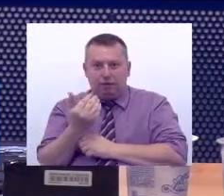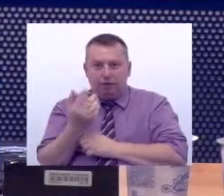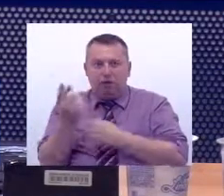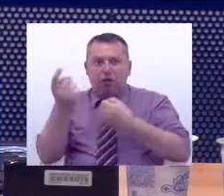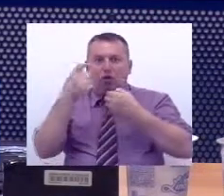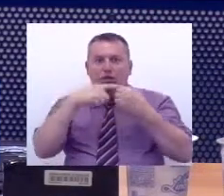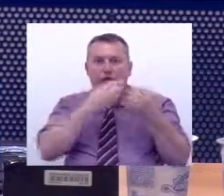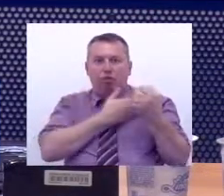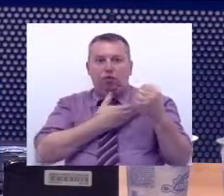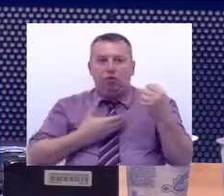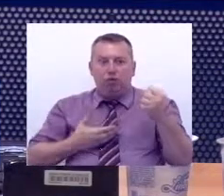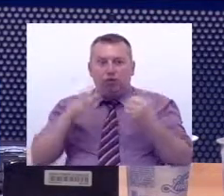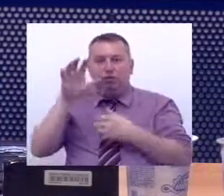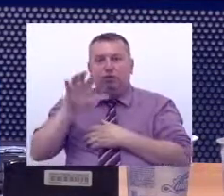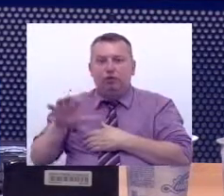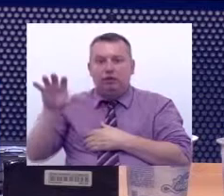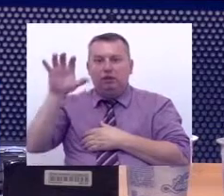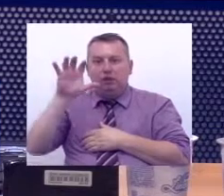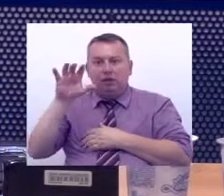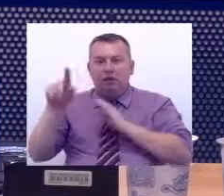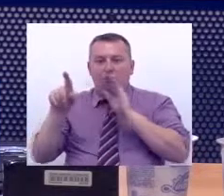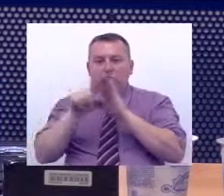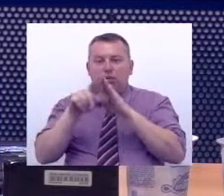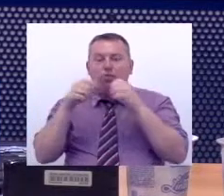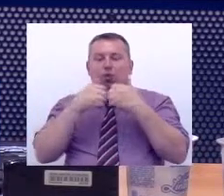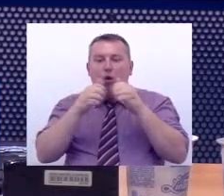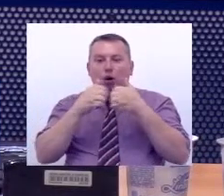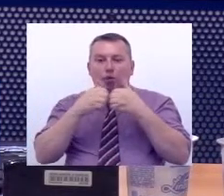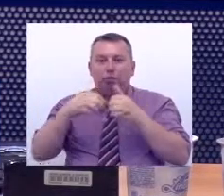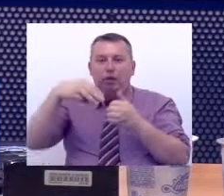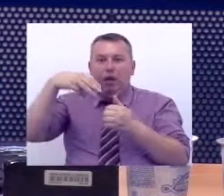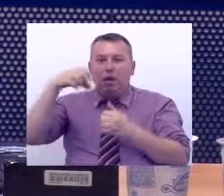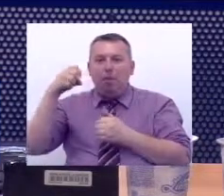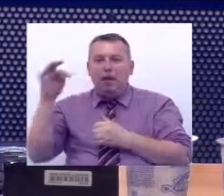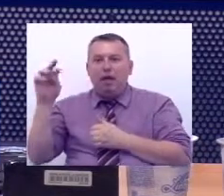do estado, o corredor metropolitano.